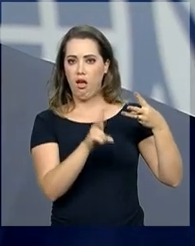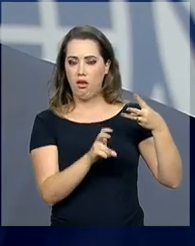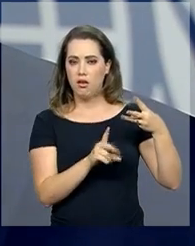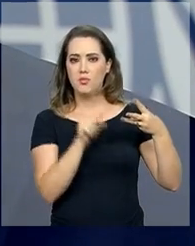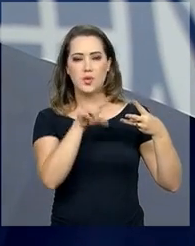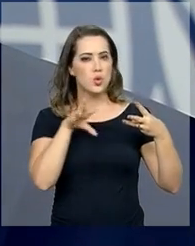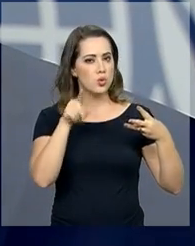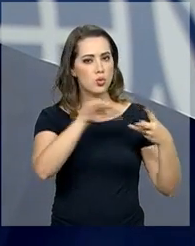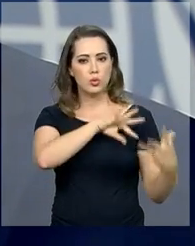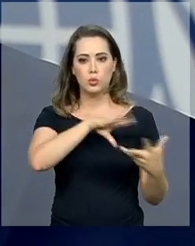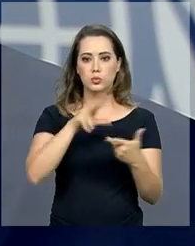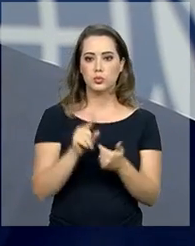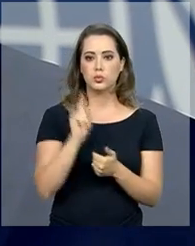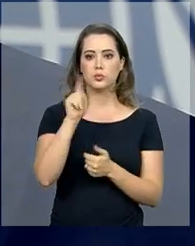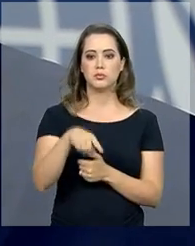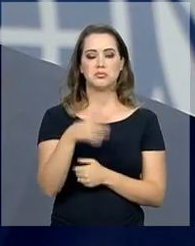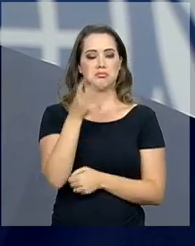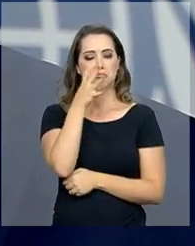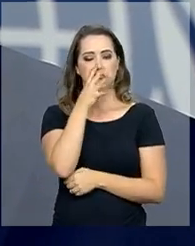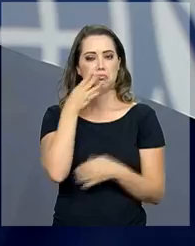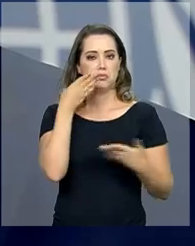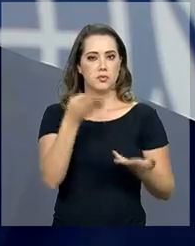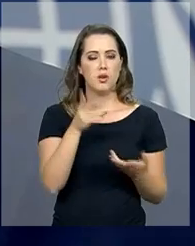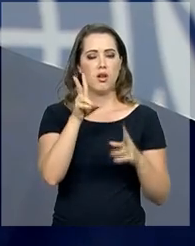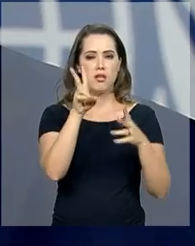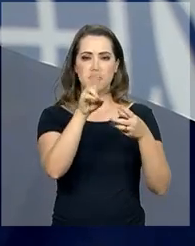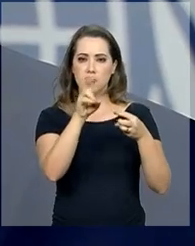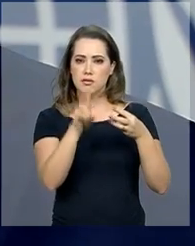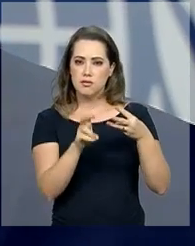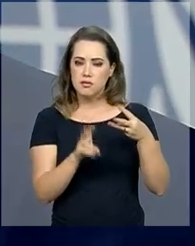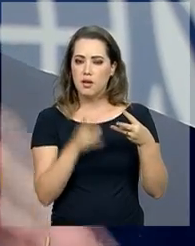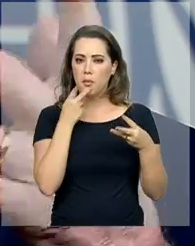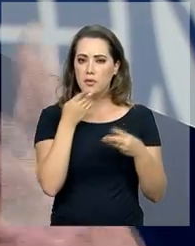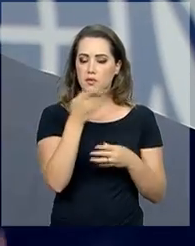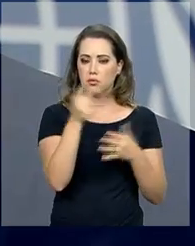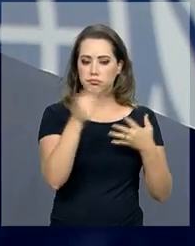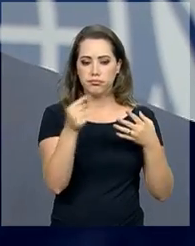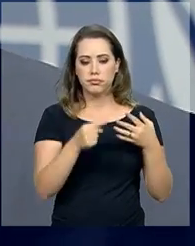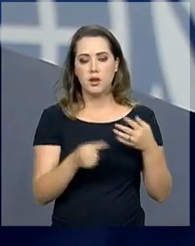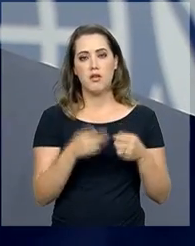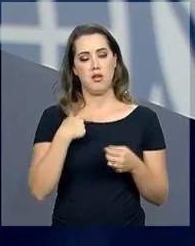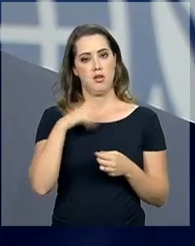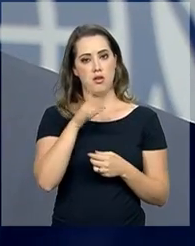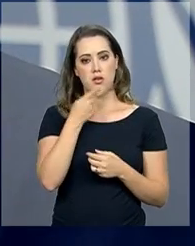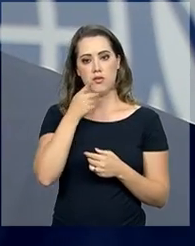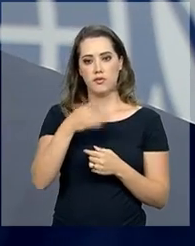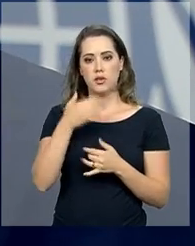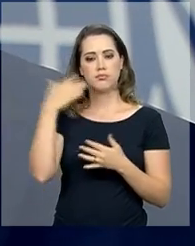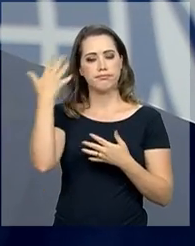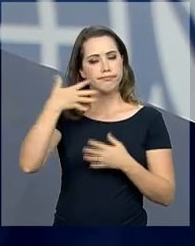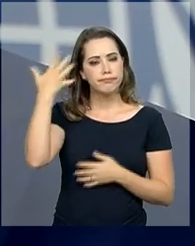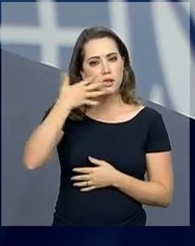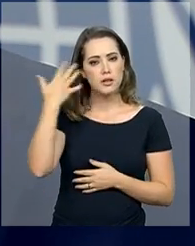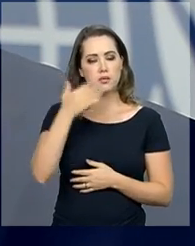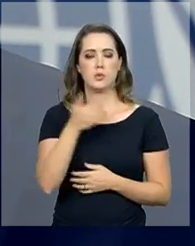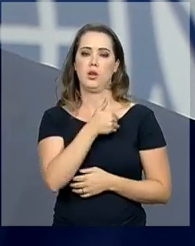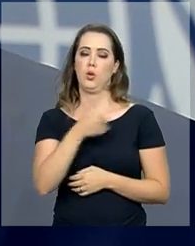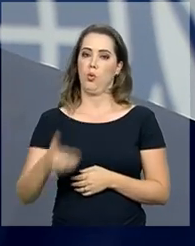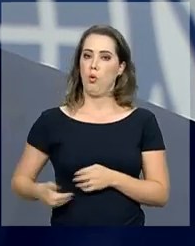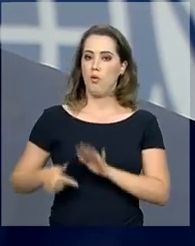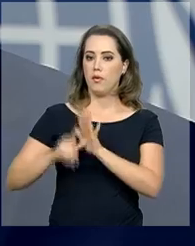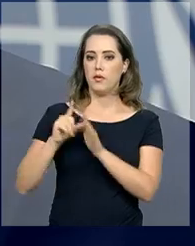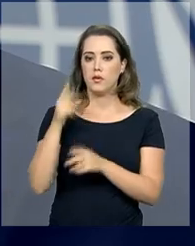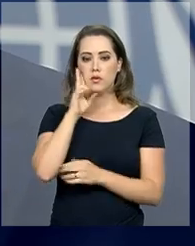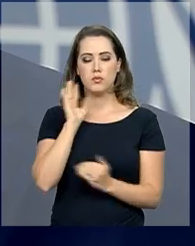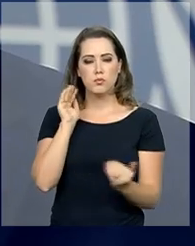toda a humanidade é uma coisa curiosa e sistemas que você acabou de entrar eu que liguei fartamente no meu governo foi tendo em